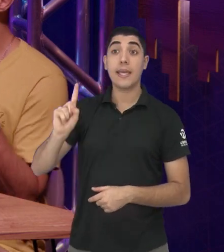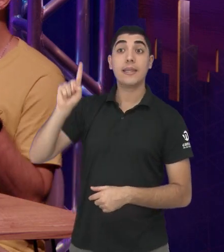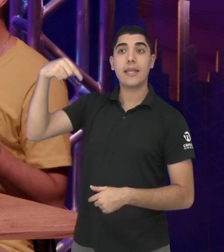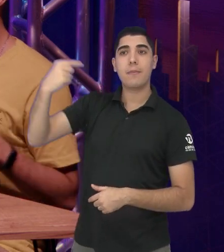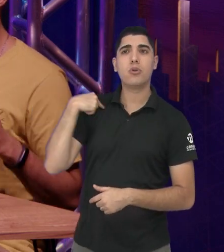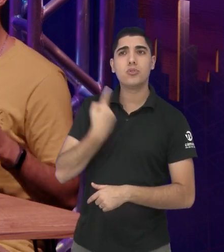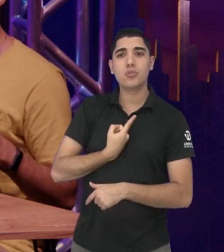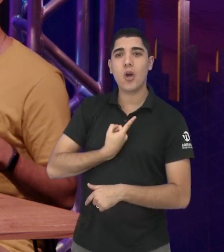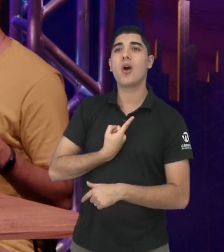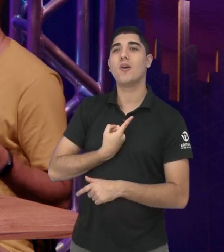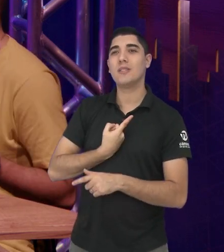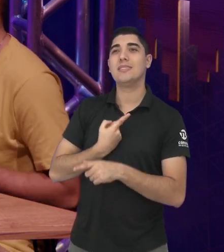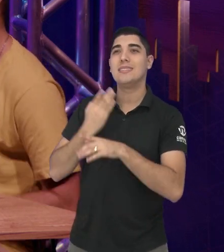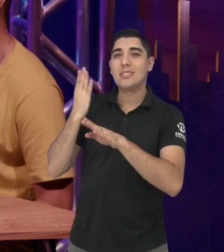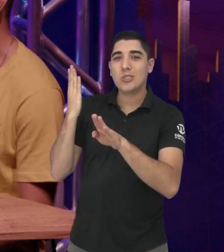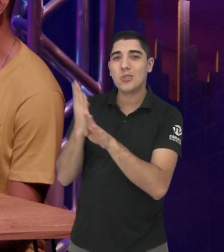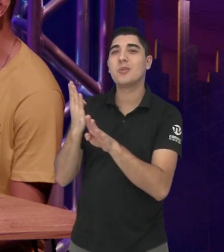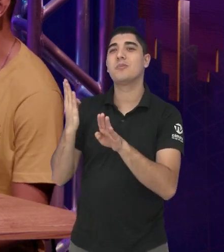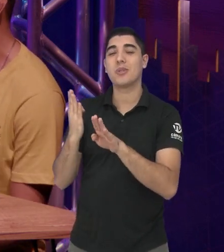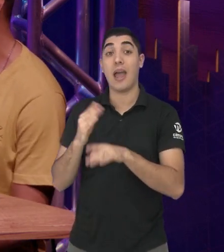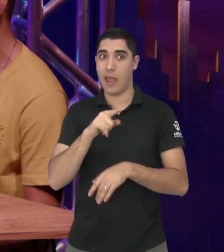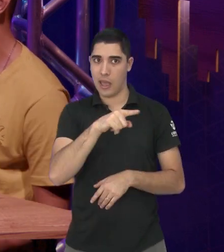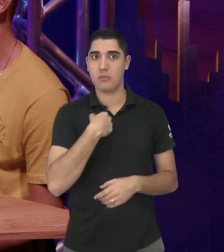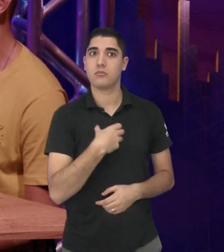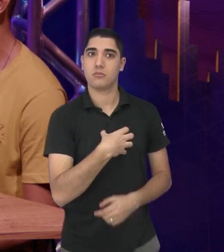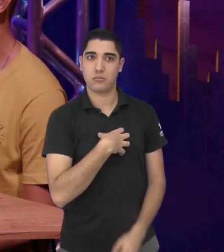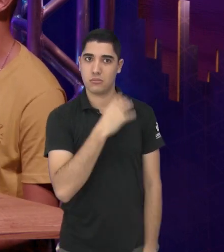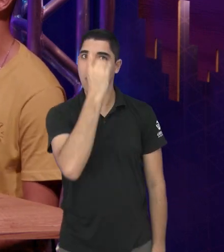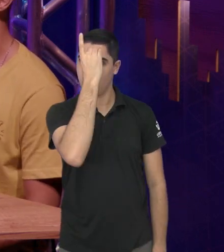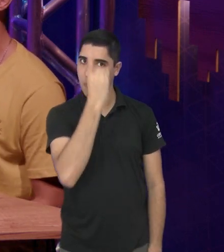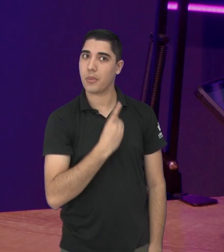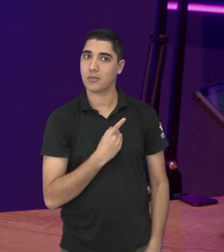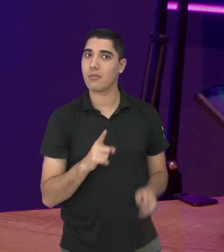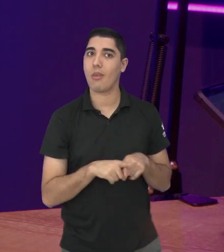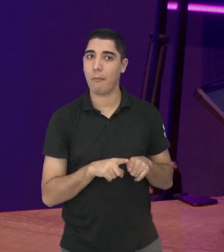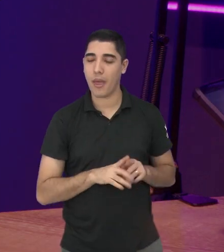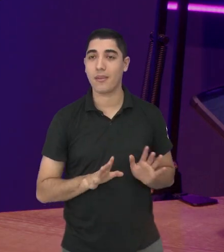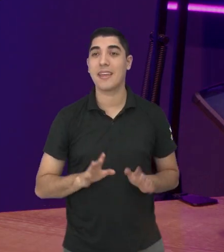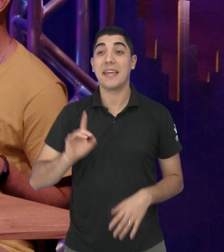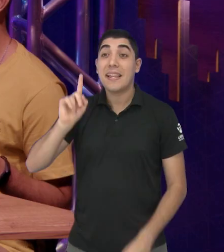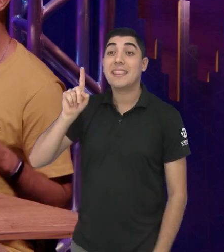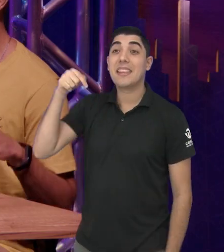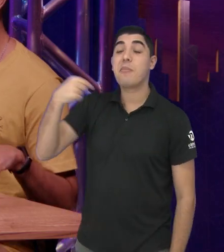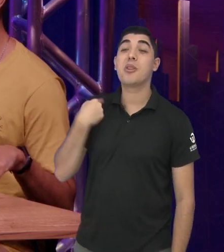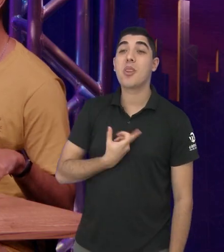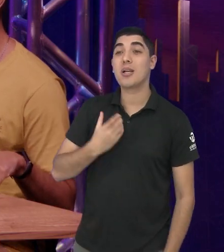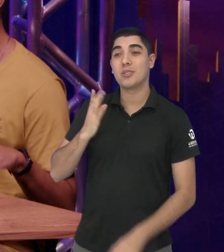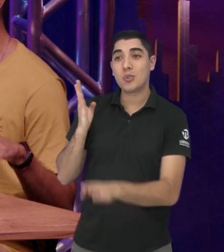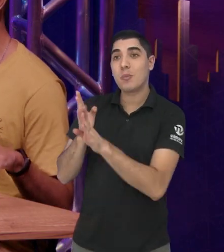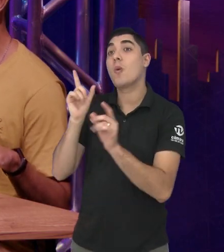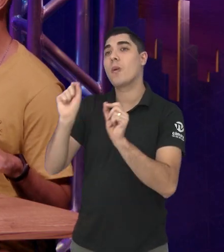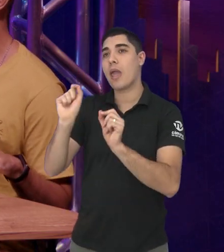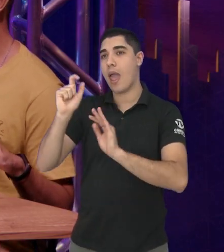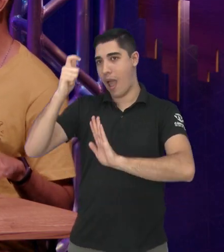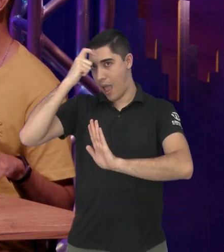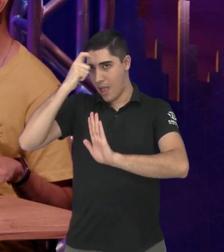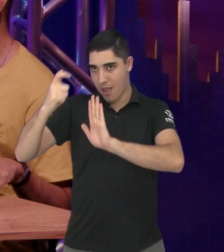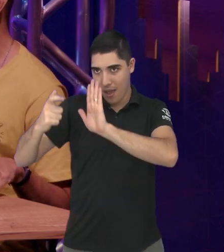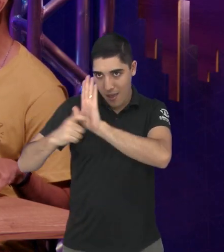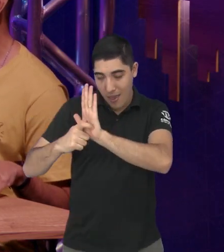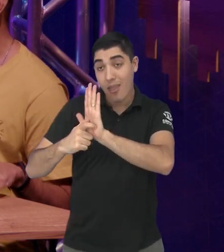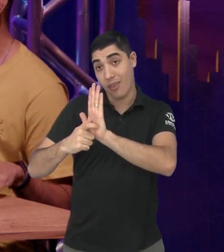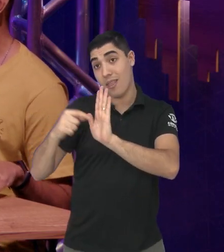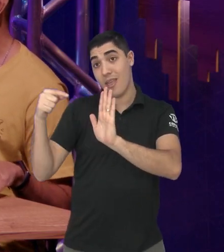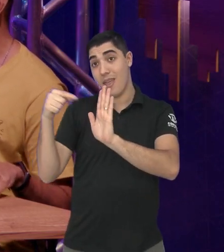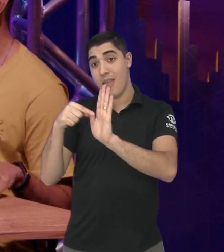ou descobriu... Ou não. Você pode ficar muito depressivo também. E a gente descobriu que a inteligência